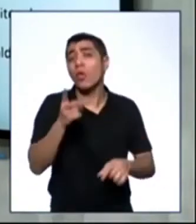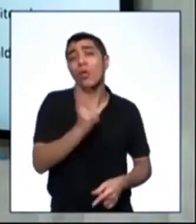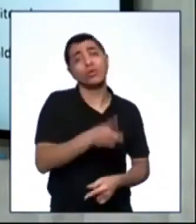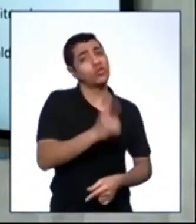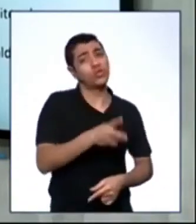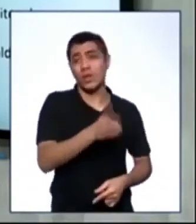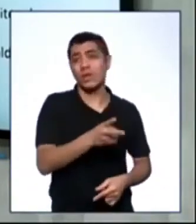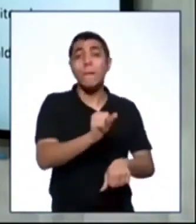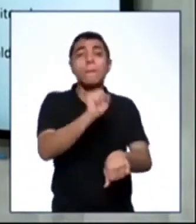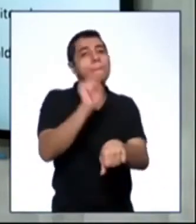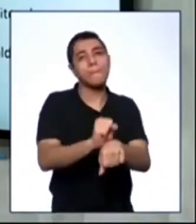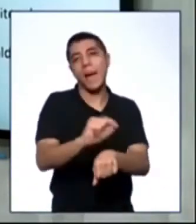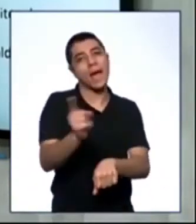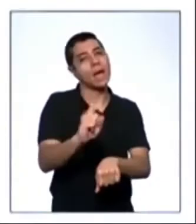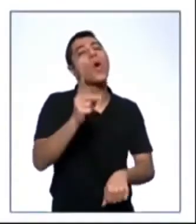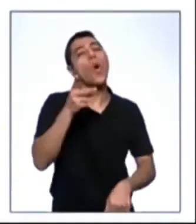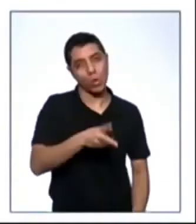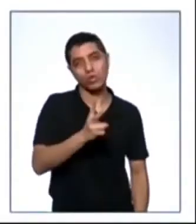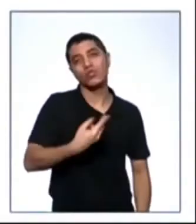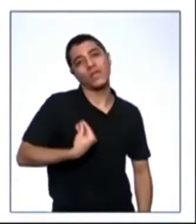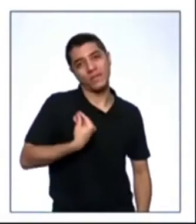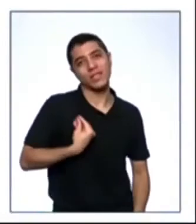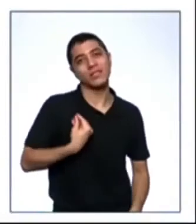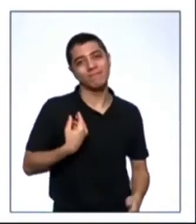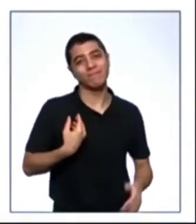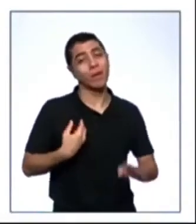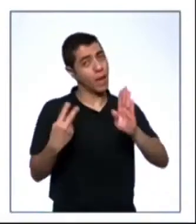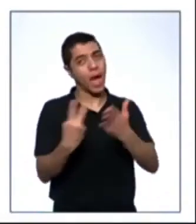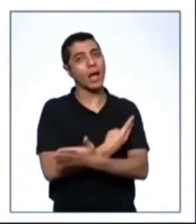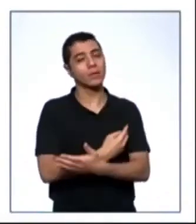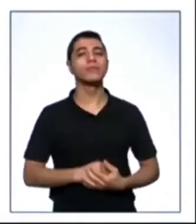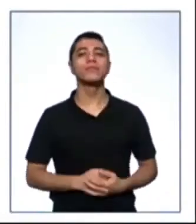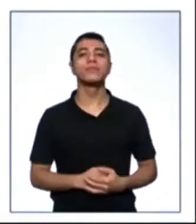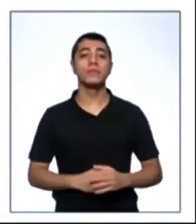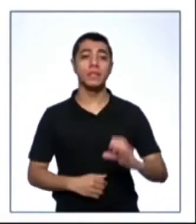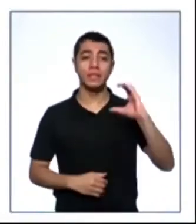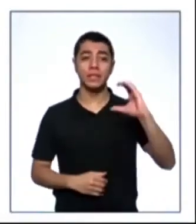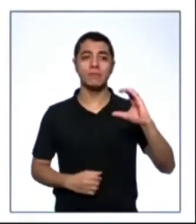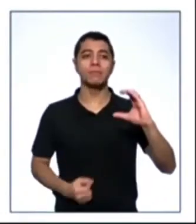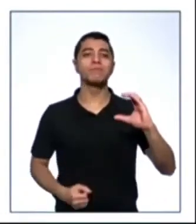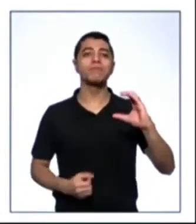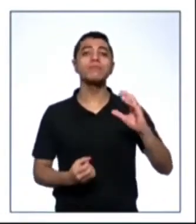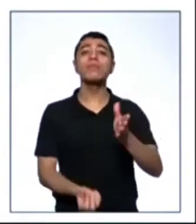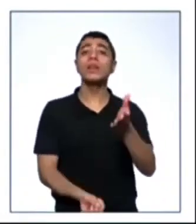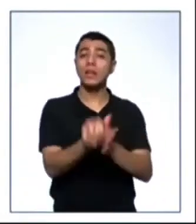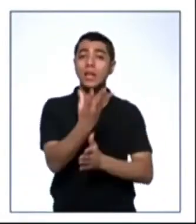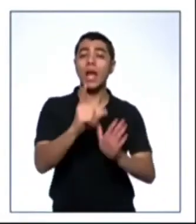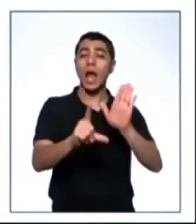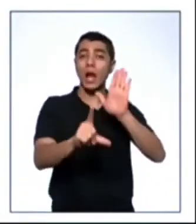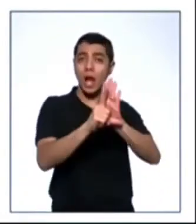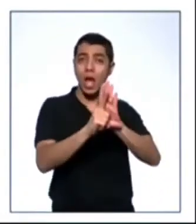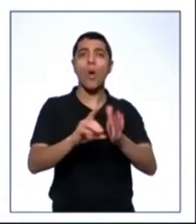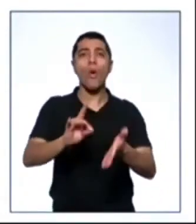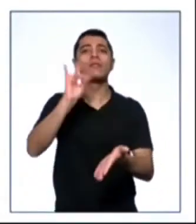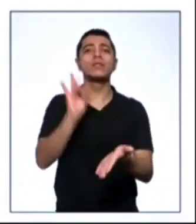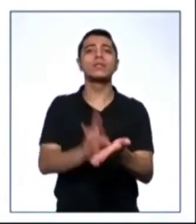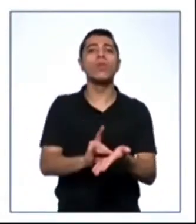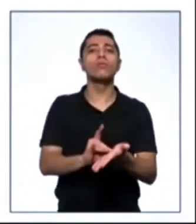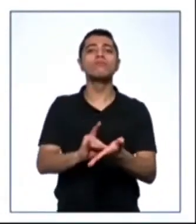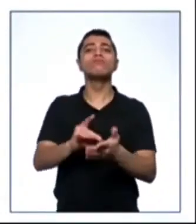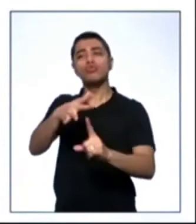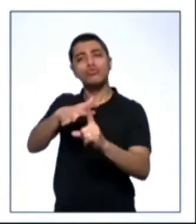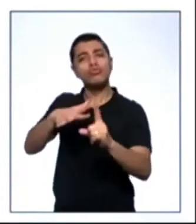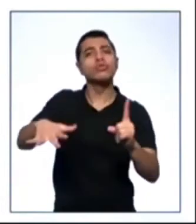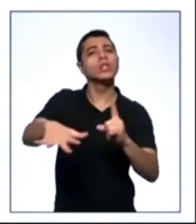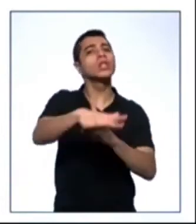desarticuladas. Beleza? Volta. C. Formulação de regulamentos oficiais instituiu as sociedades. Olha que jeito difícil que